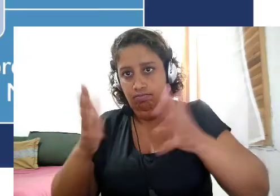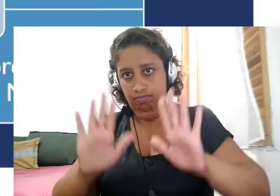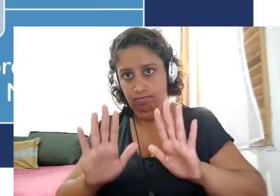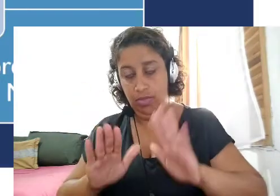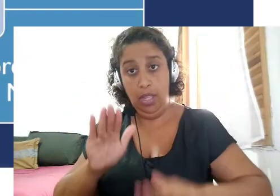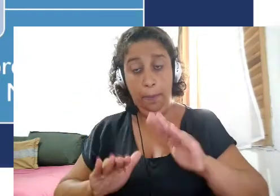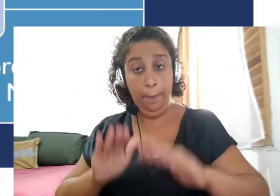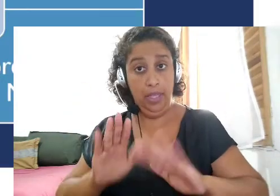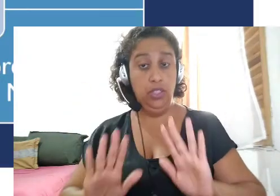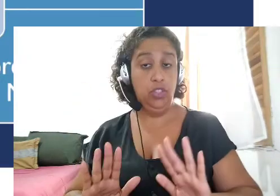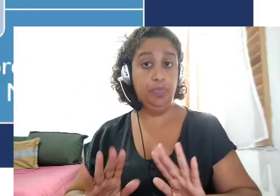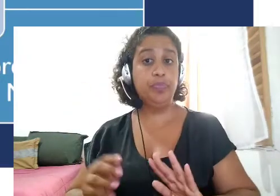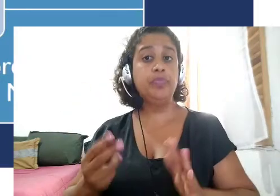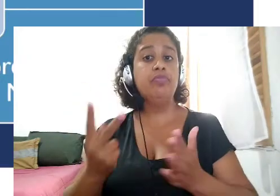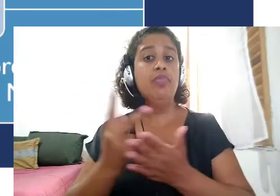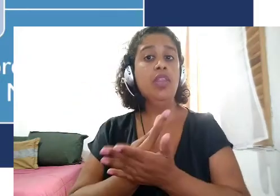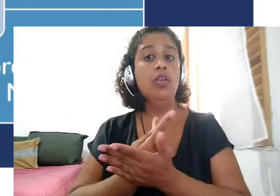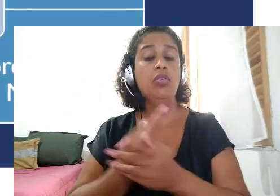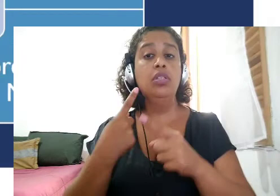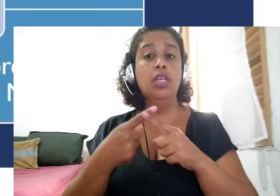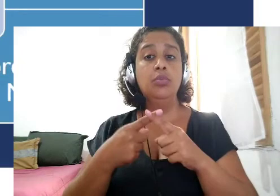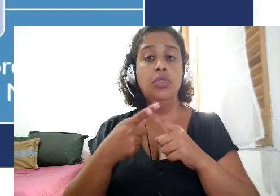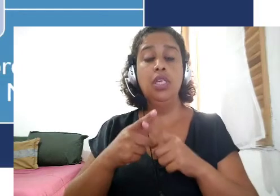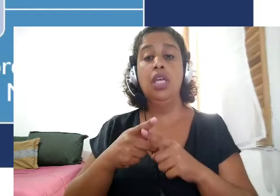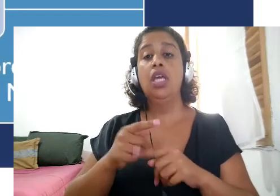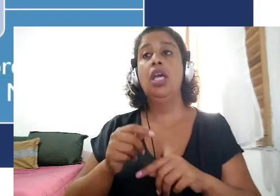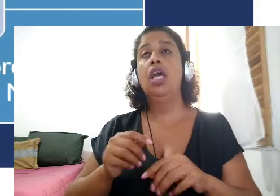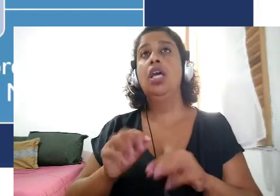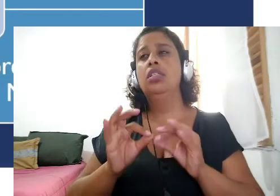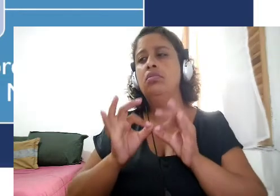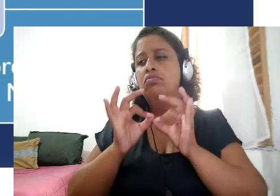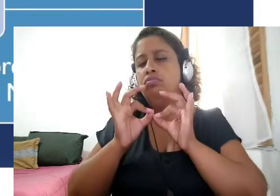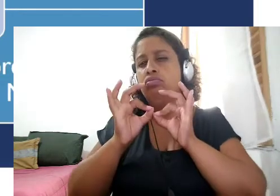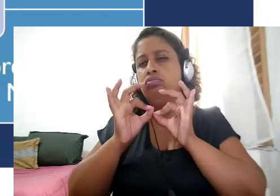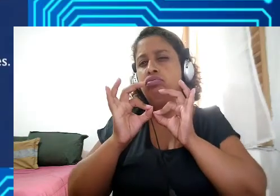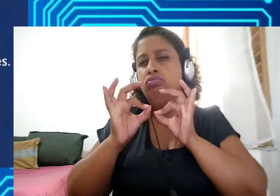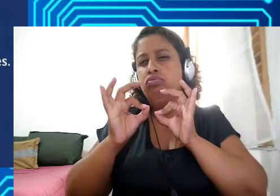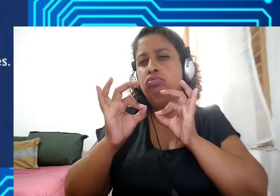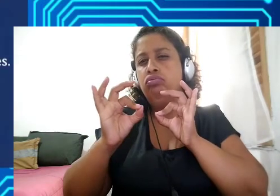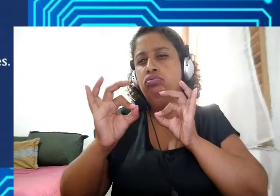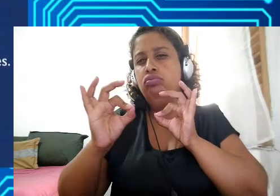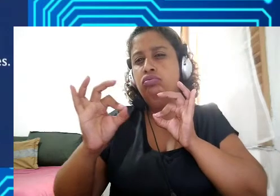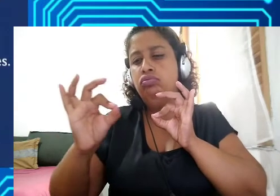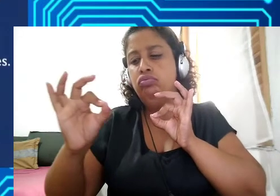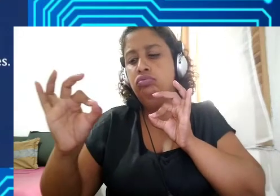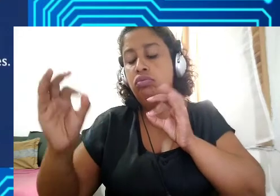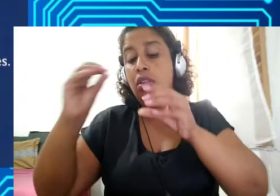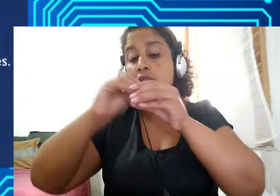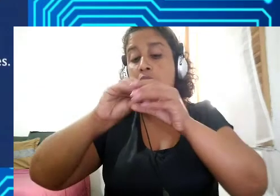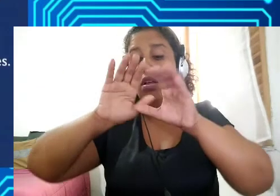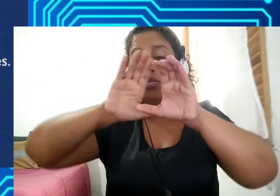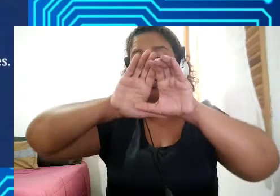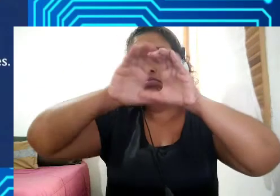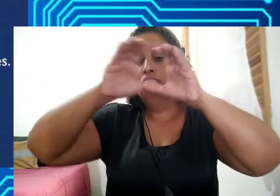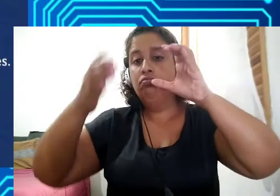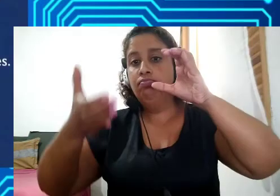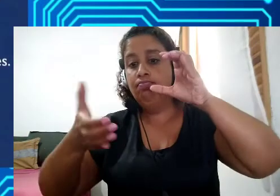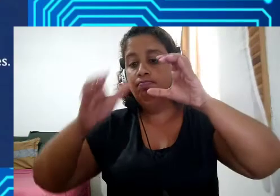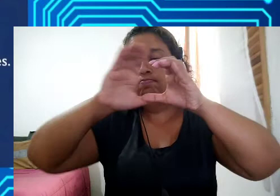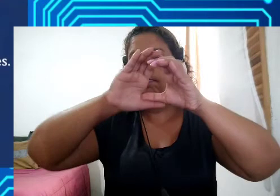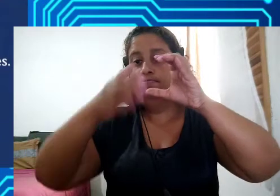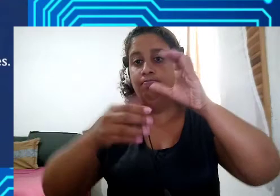aplicado basicamente para ver ativação cortical, no caso de pesquisas, que a gente trouxe 3 para falar. Na epilepsia, ela é utilizada